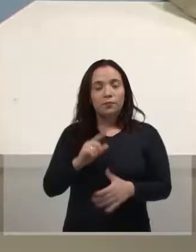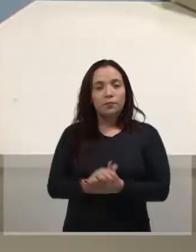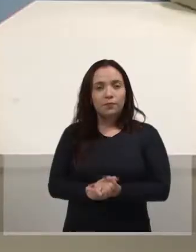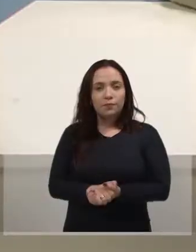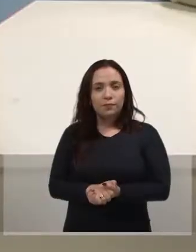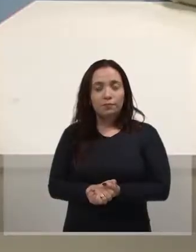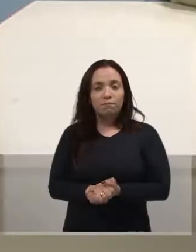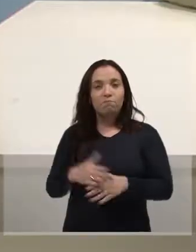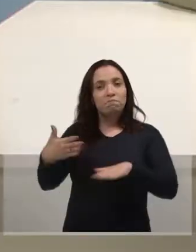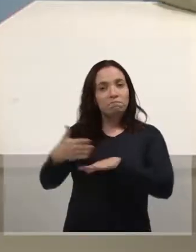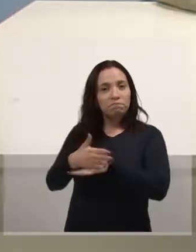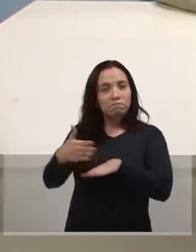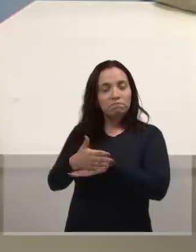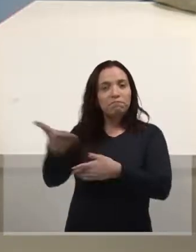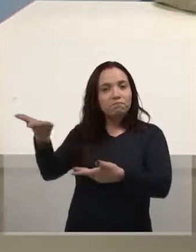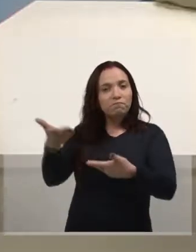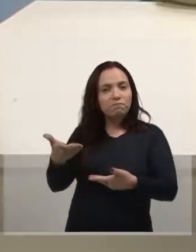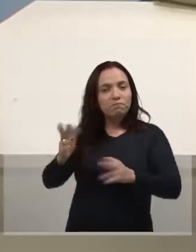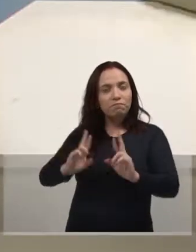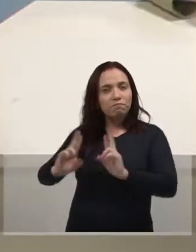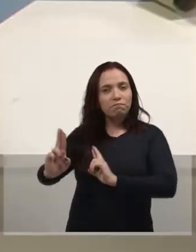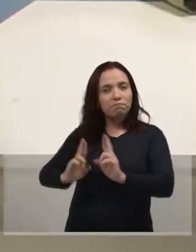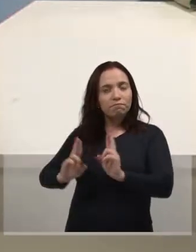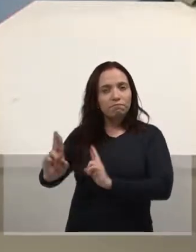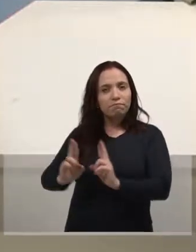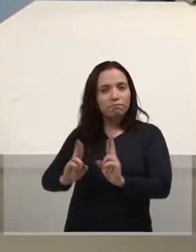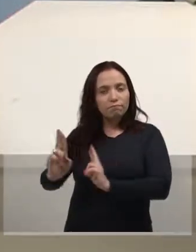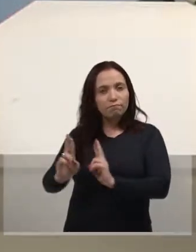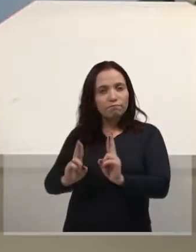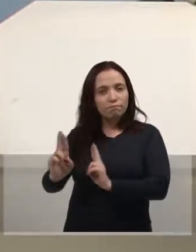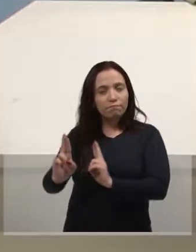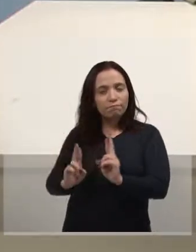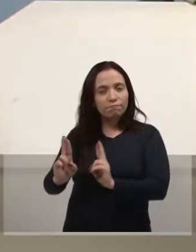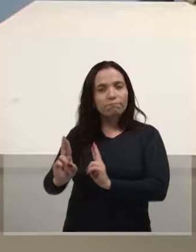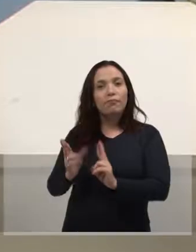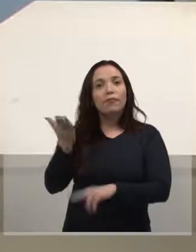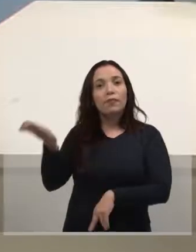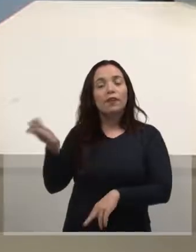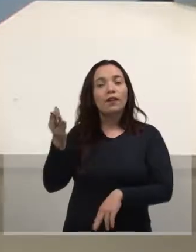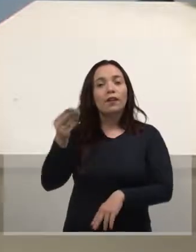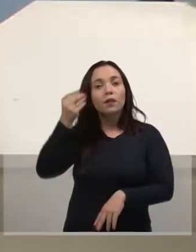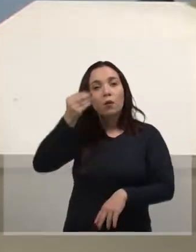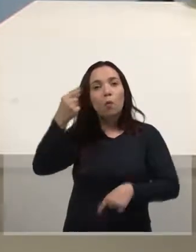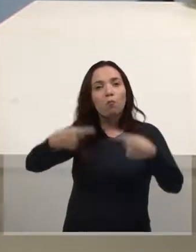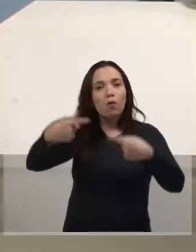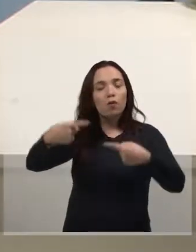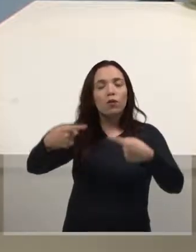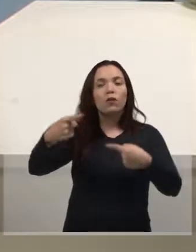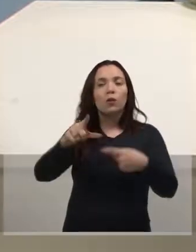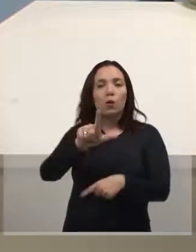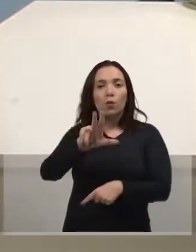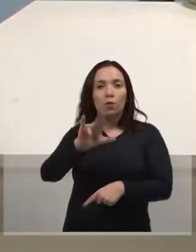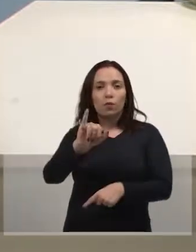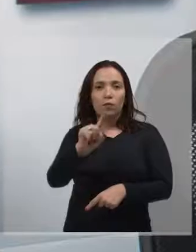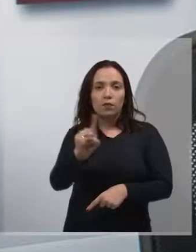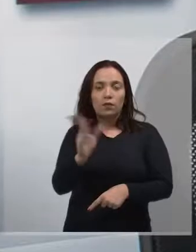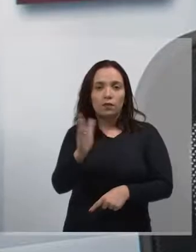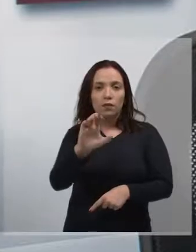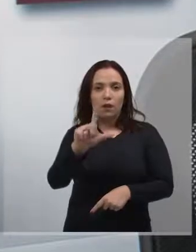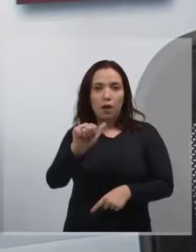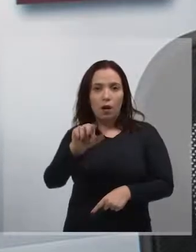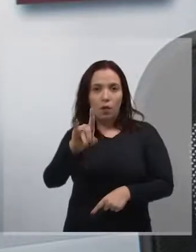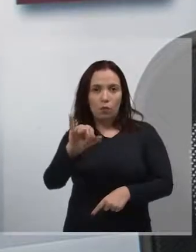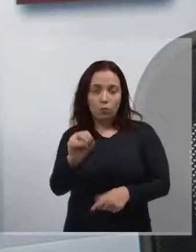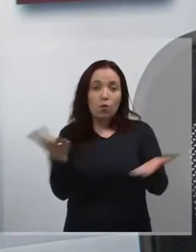a participação, durante toda esta edição, do consultor político Luiz Cláudio Ferreira Barbosa. É uma